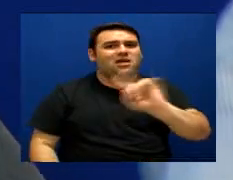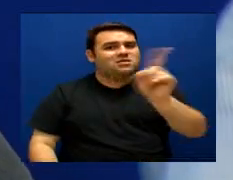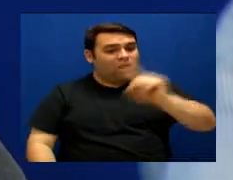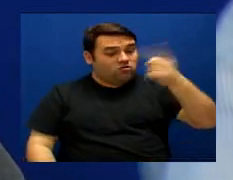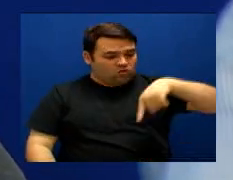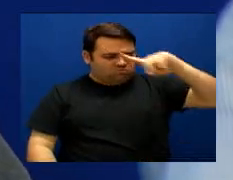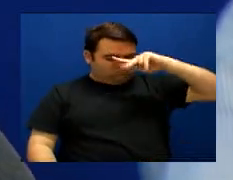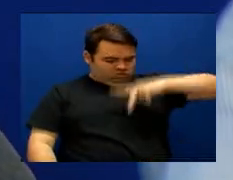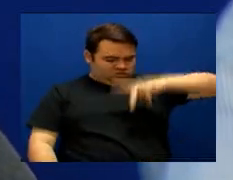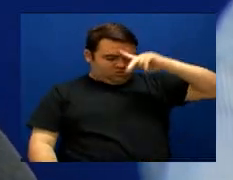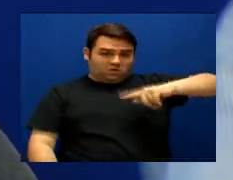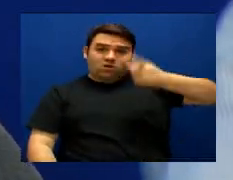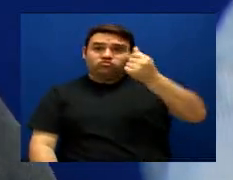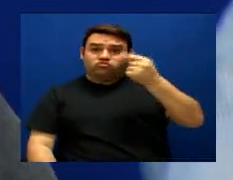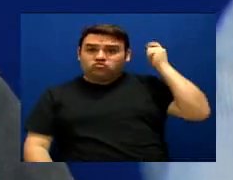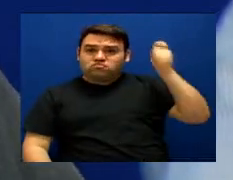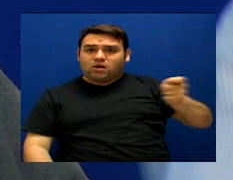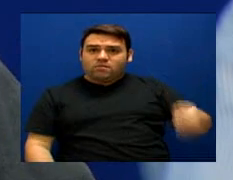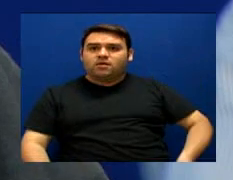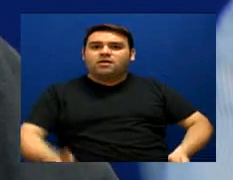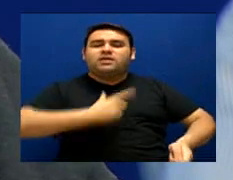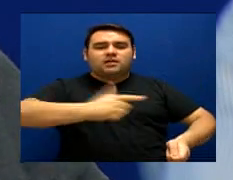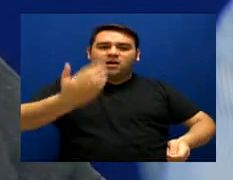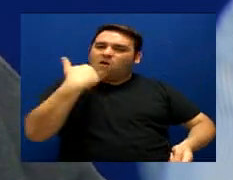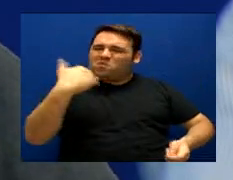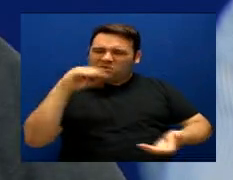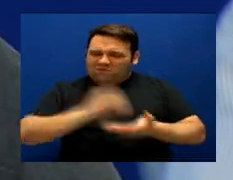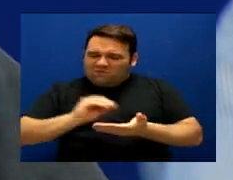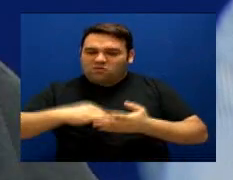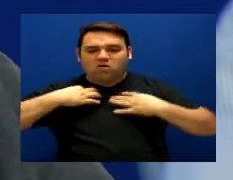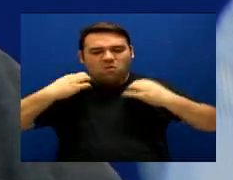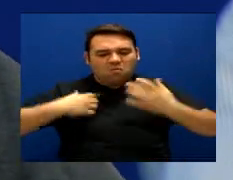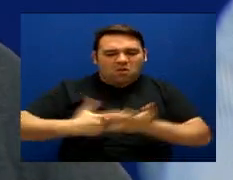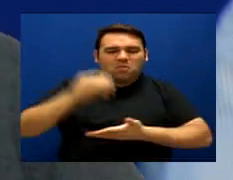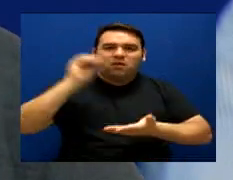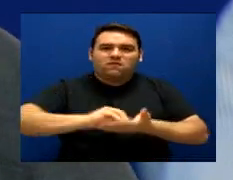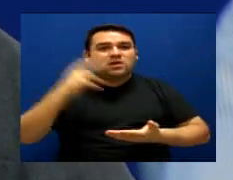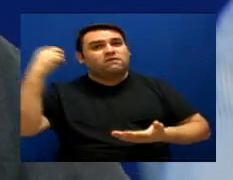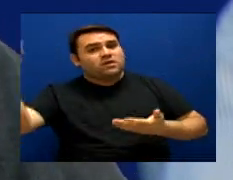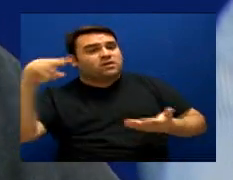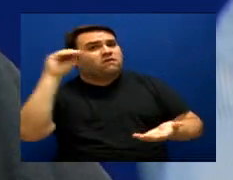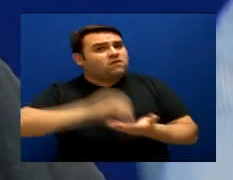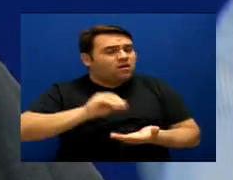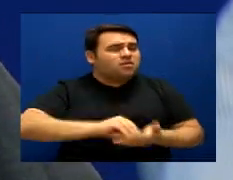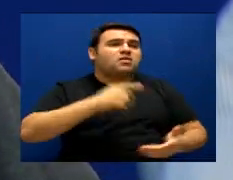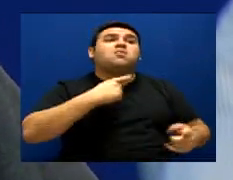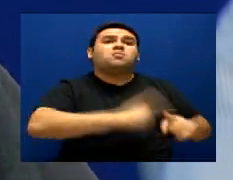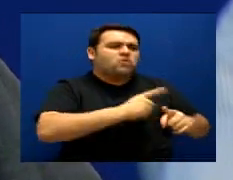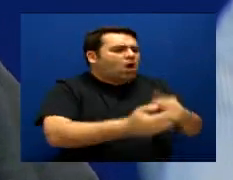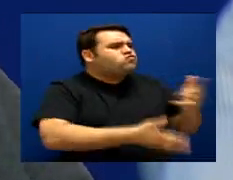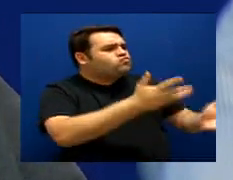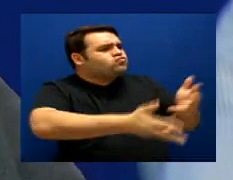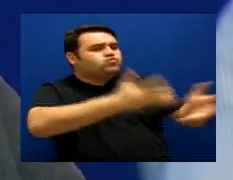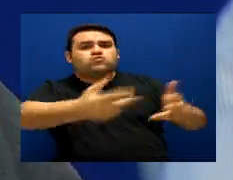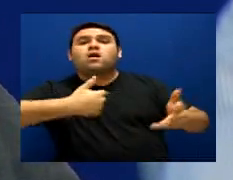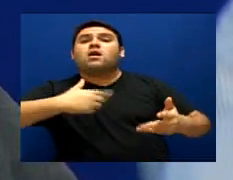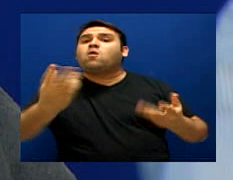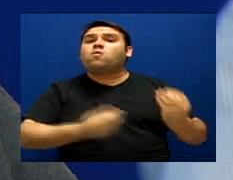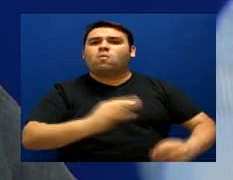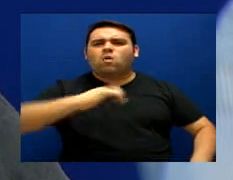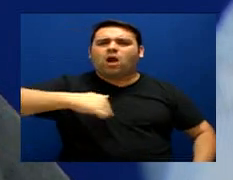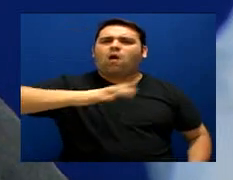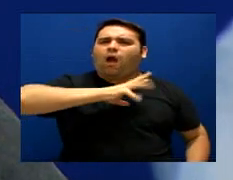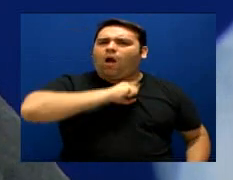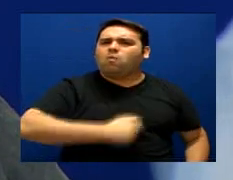do nosso dinheiro, é do nosso bolso. A gente deixa de comer, deixa de se vestir, deixa de viajar, deixa de viver em prol deles. E eu faço isso com